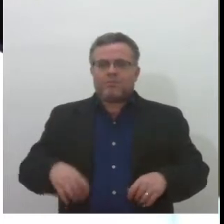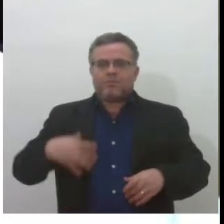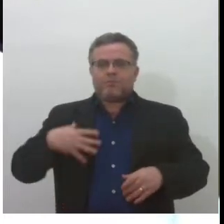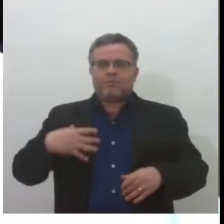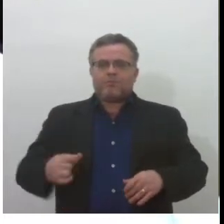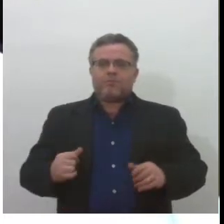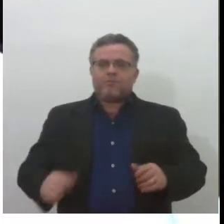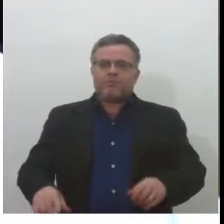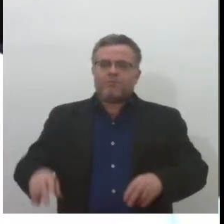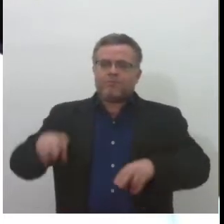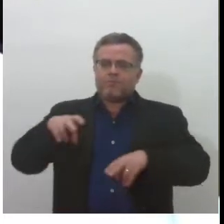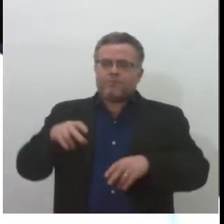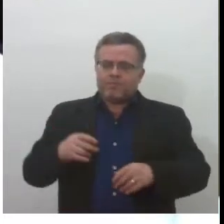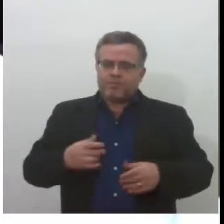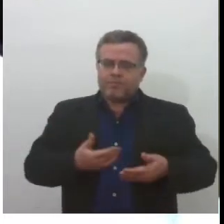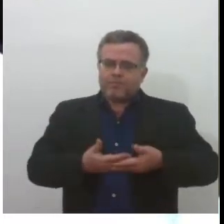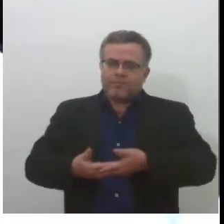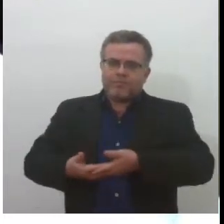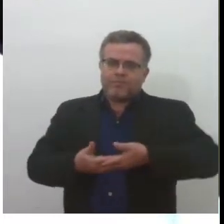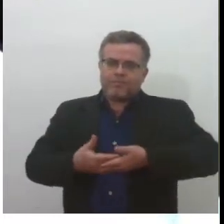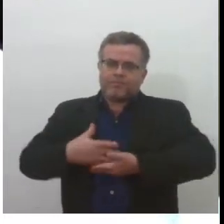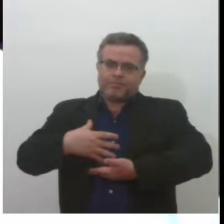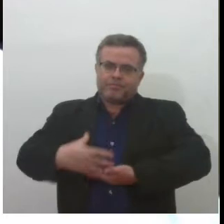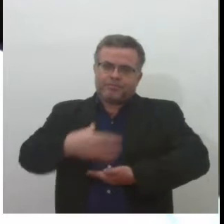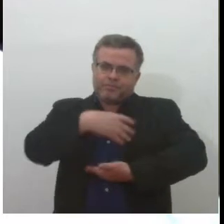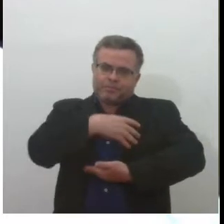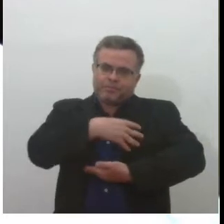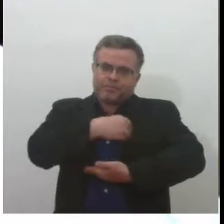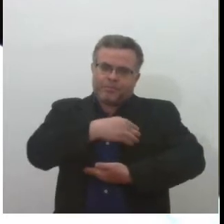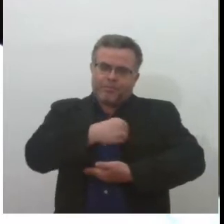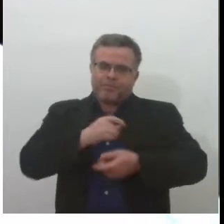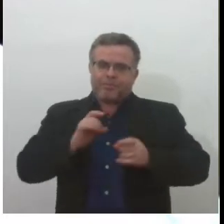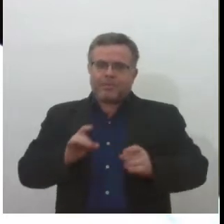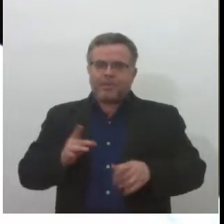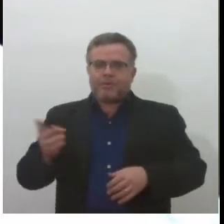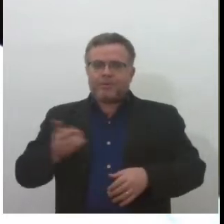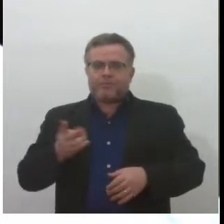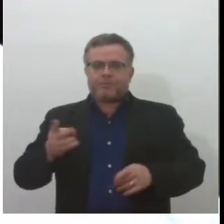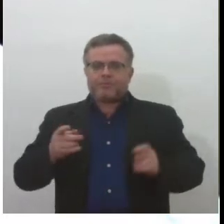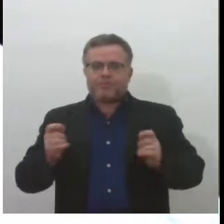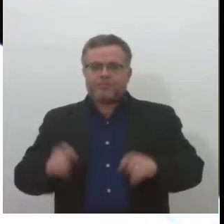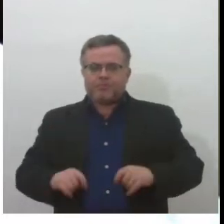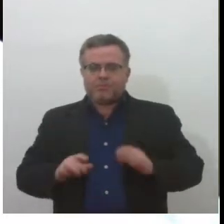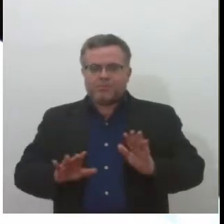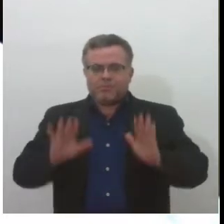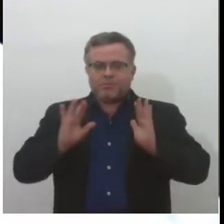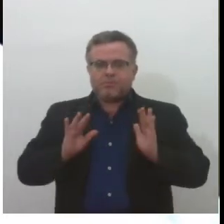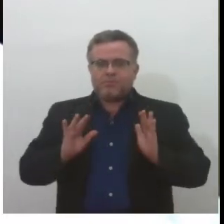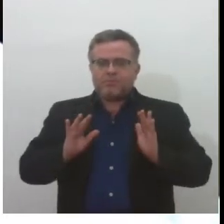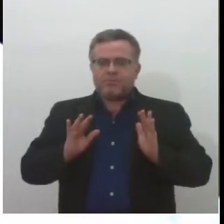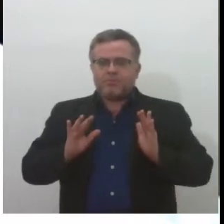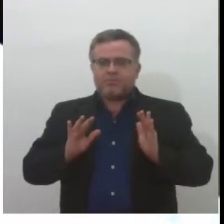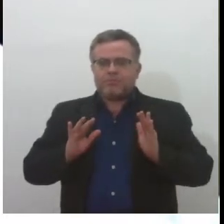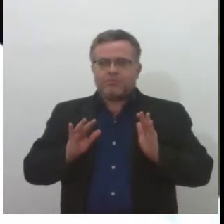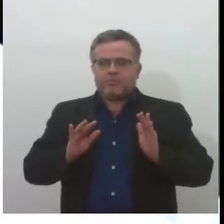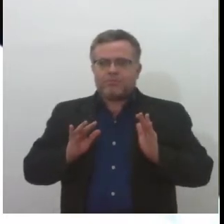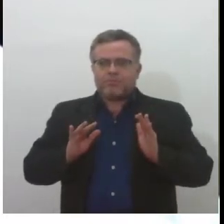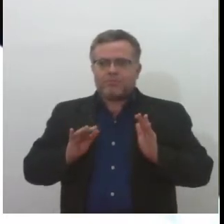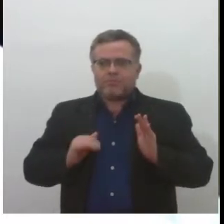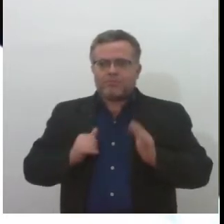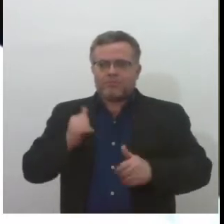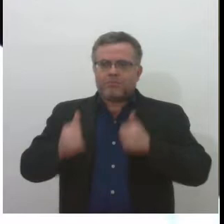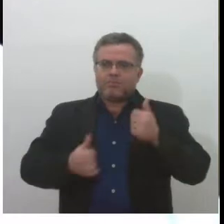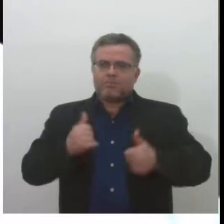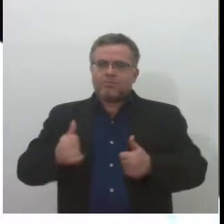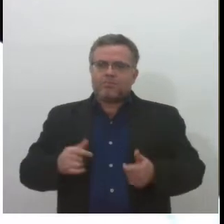naquele momento da amamentação máximo possível somente eles estarem amamentando para estar amamentando